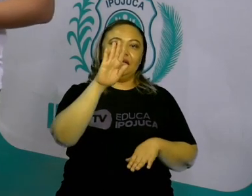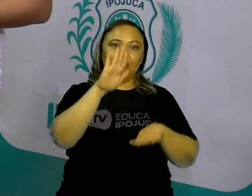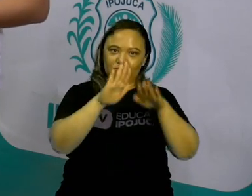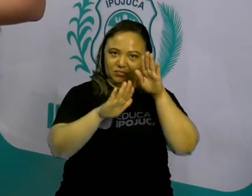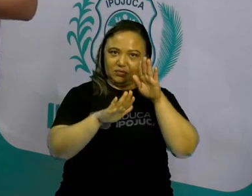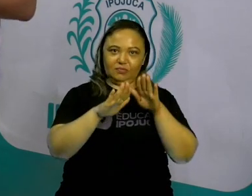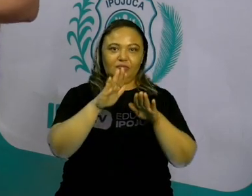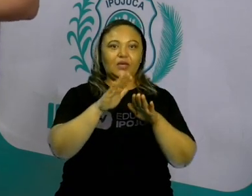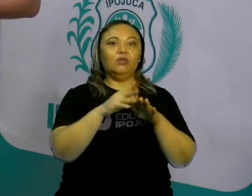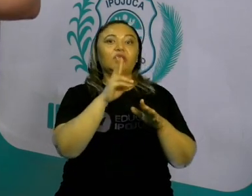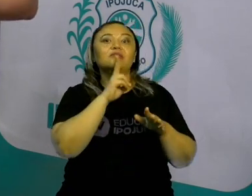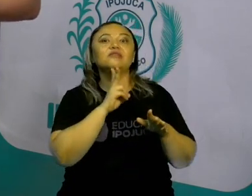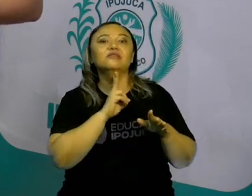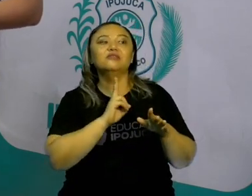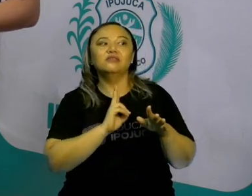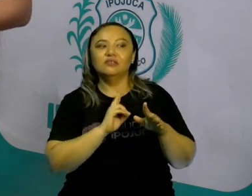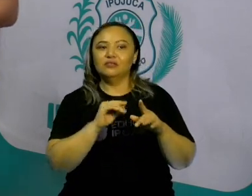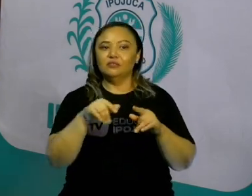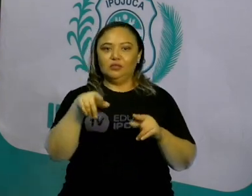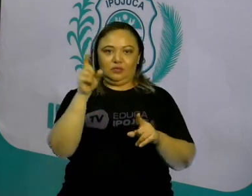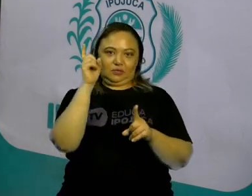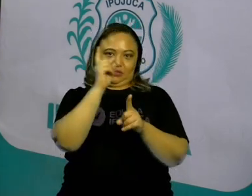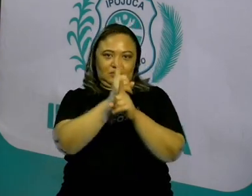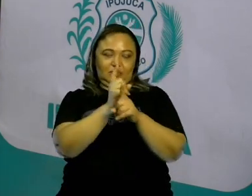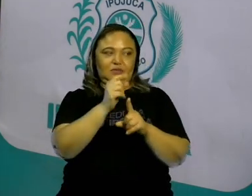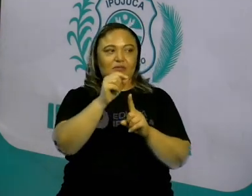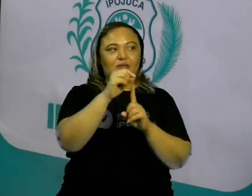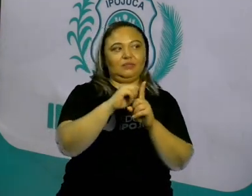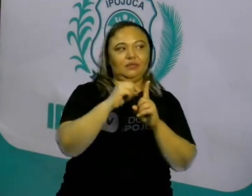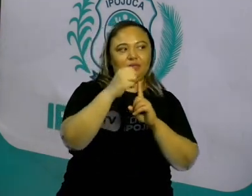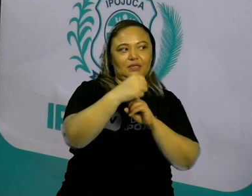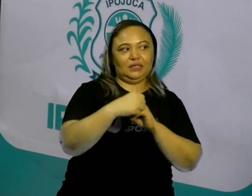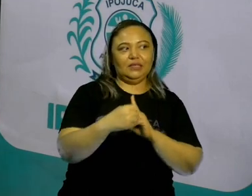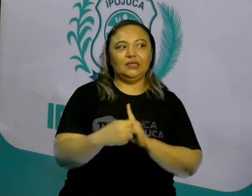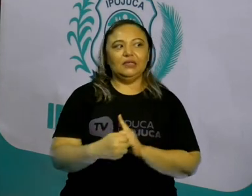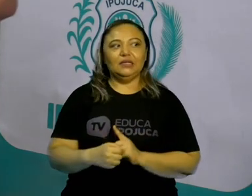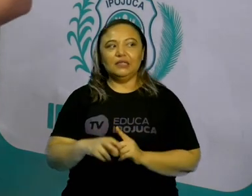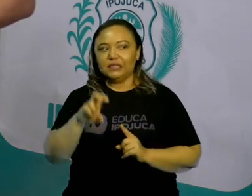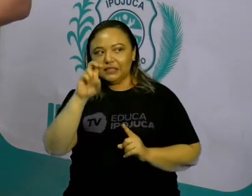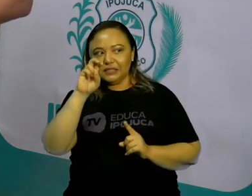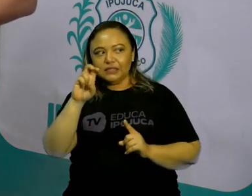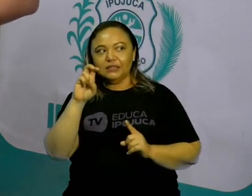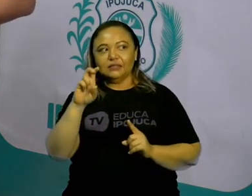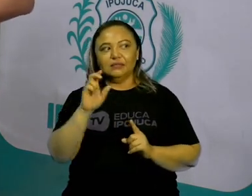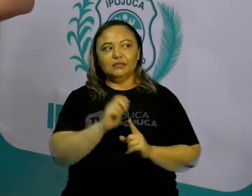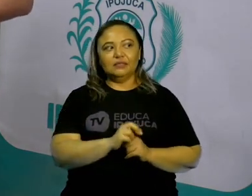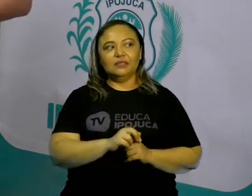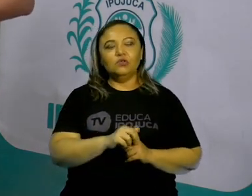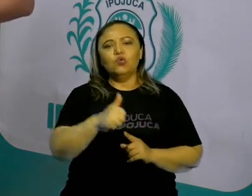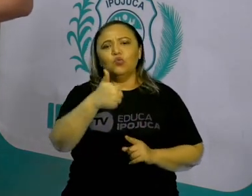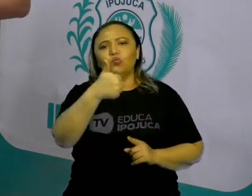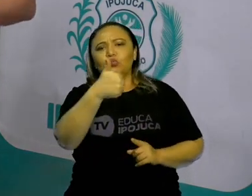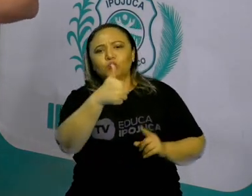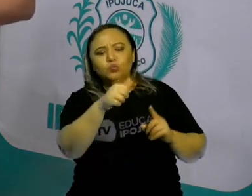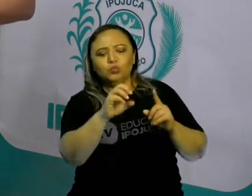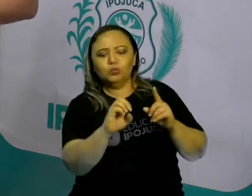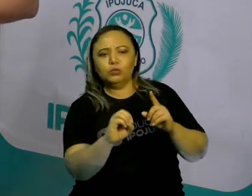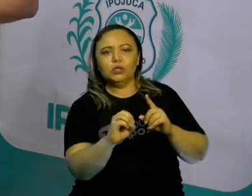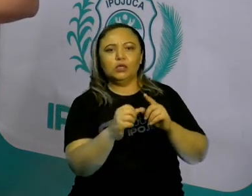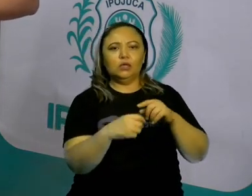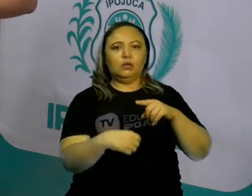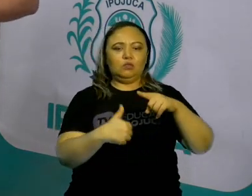deseja, que é encontrar uma banana. Existem cinco bananas escondidas. E o número de